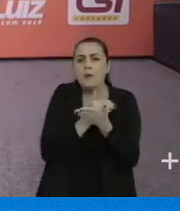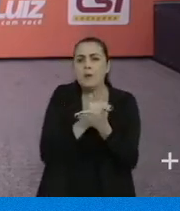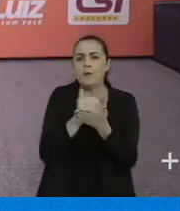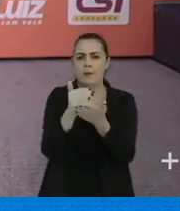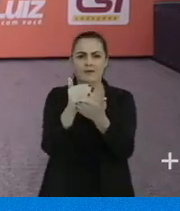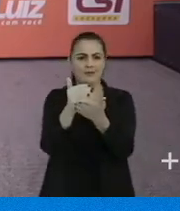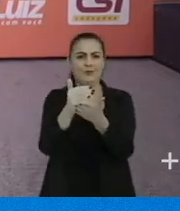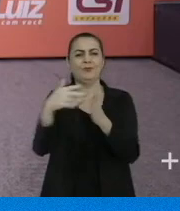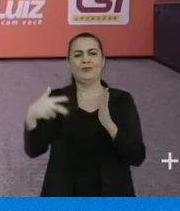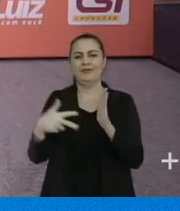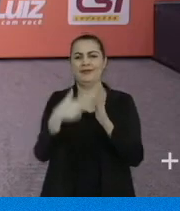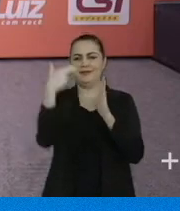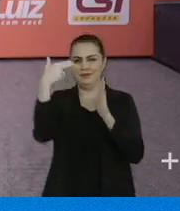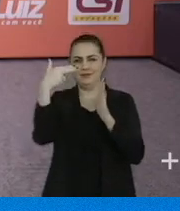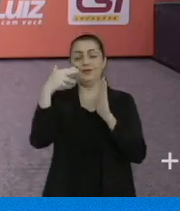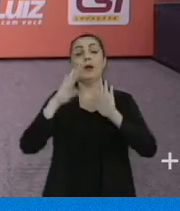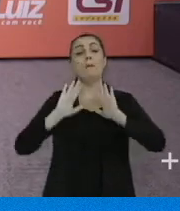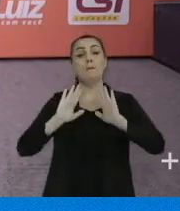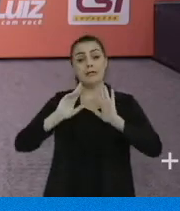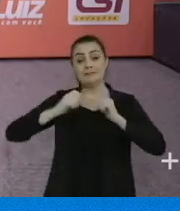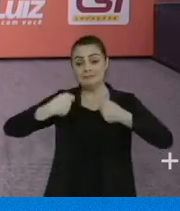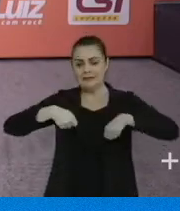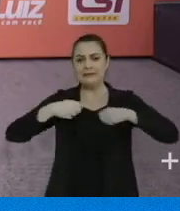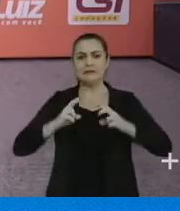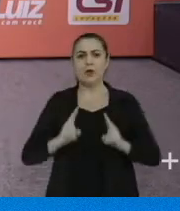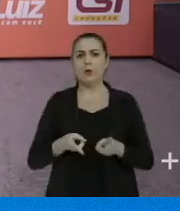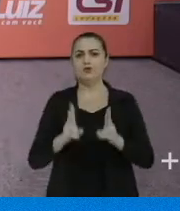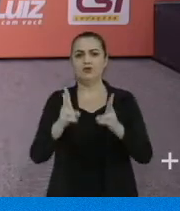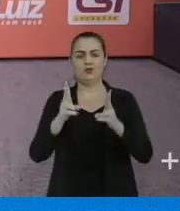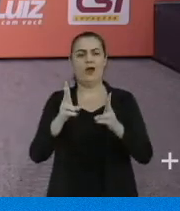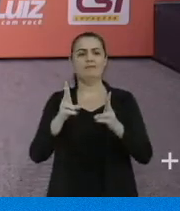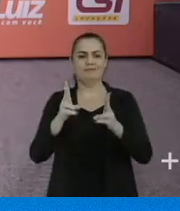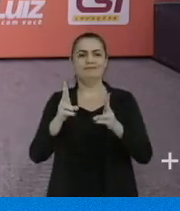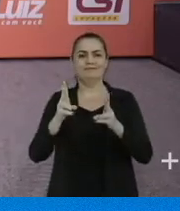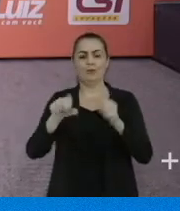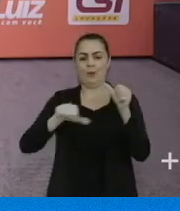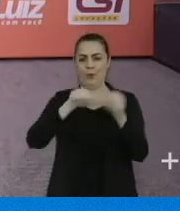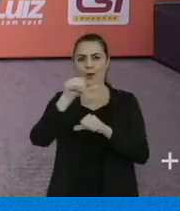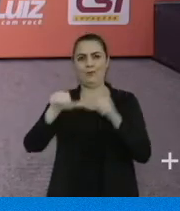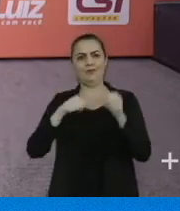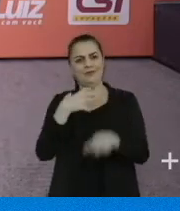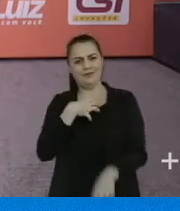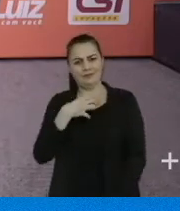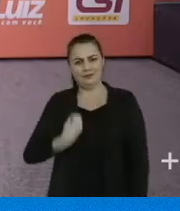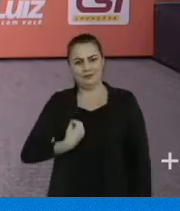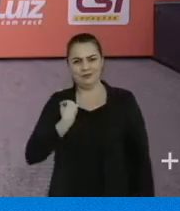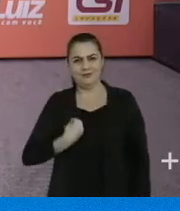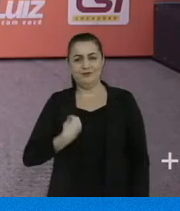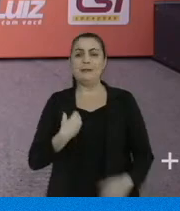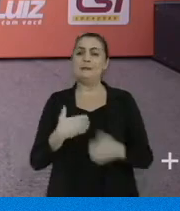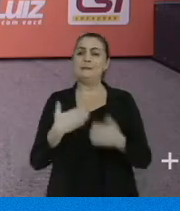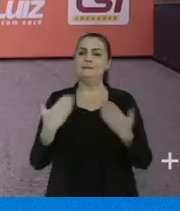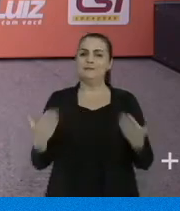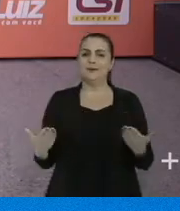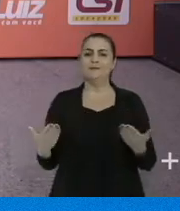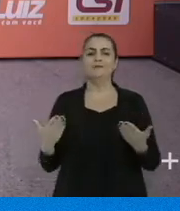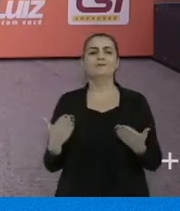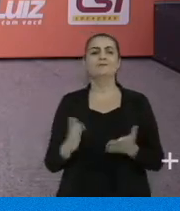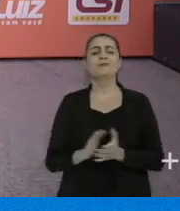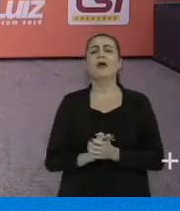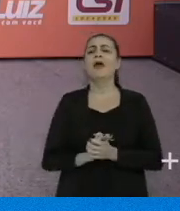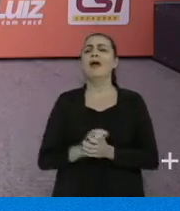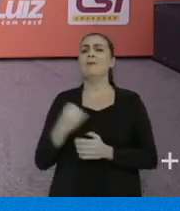mas ele tem que ser continuado. Bom, então, essa mensagem é muito